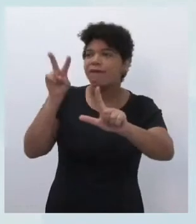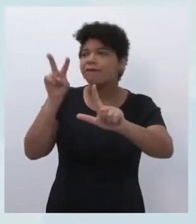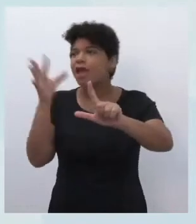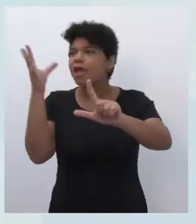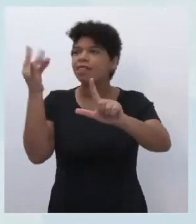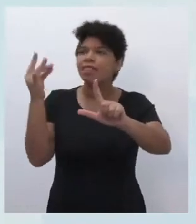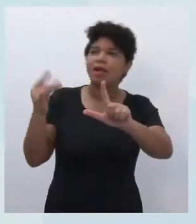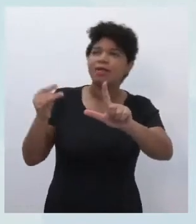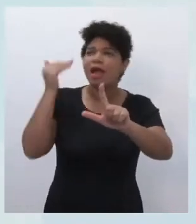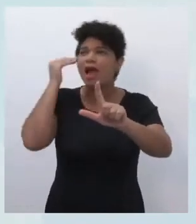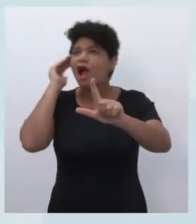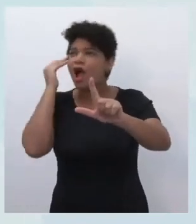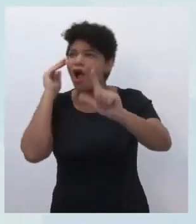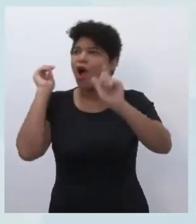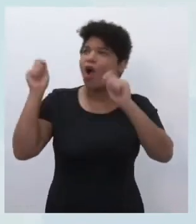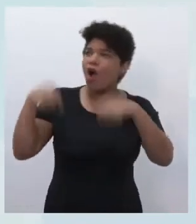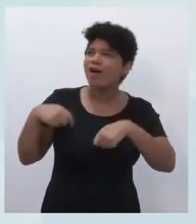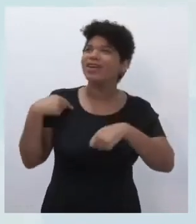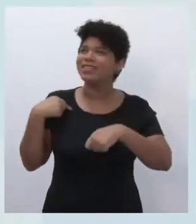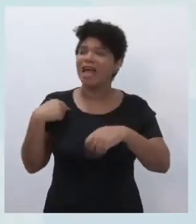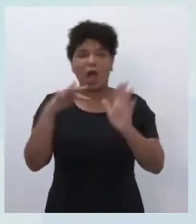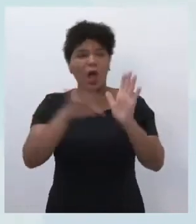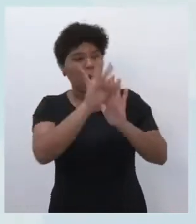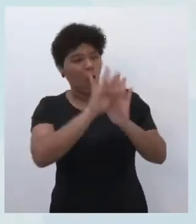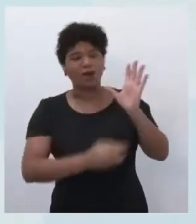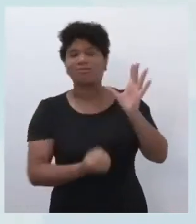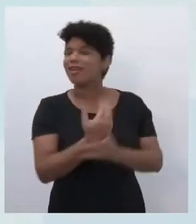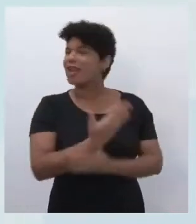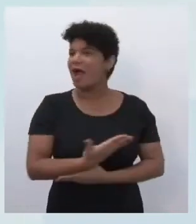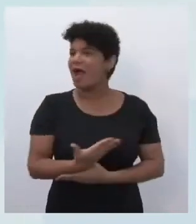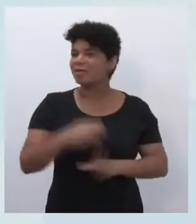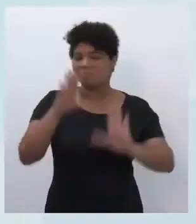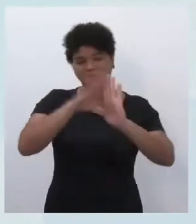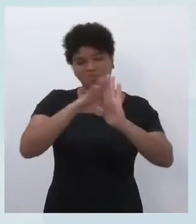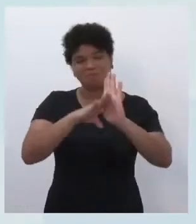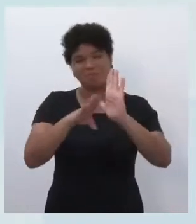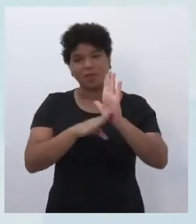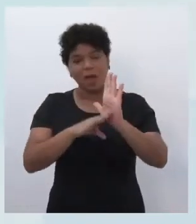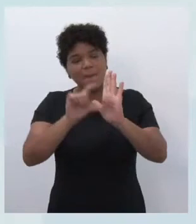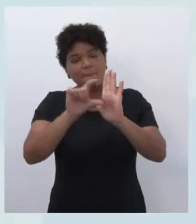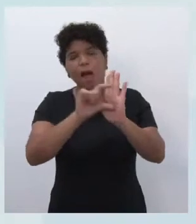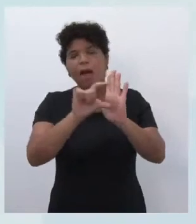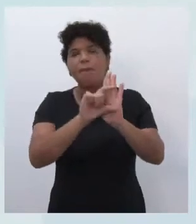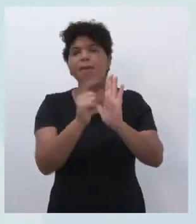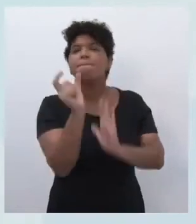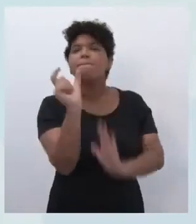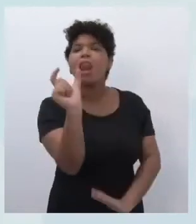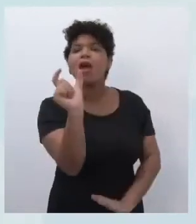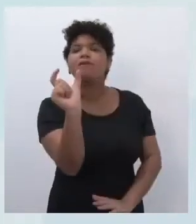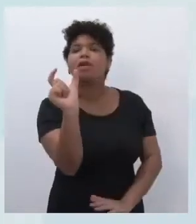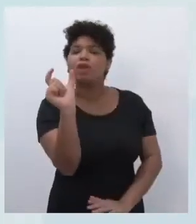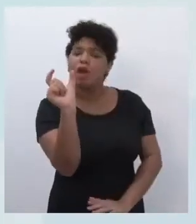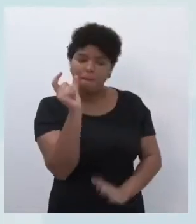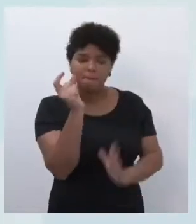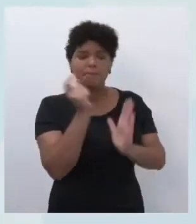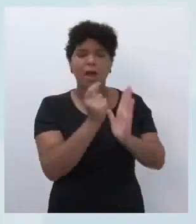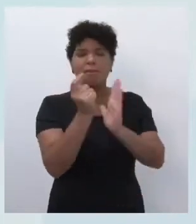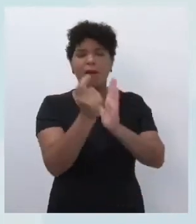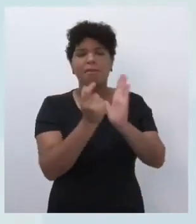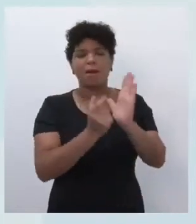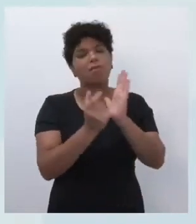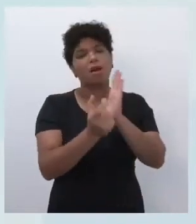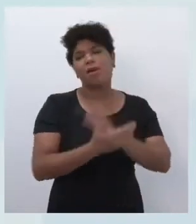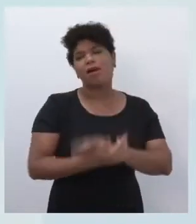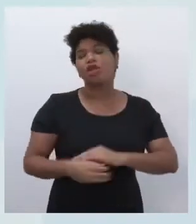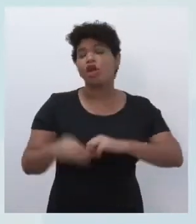por meio de listas e também de palavras, ou de outras maneiras, como você preferir. Essa é apenas uma das sugestões,